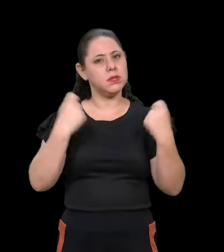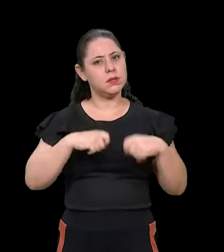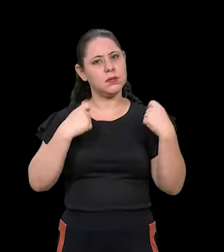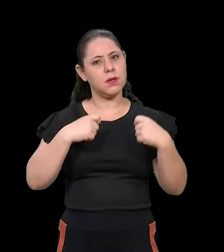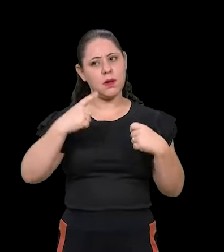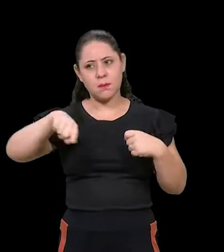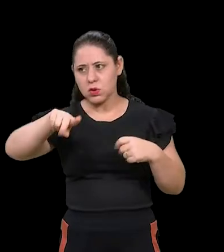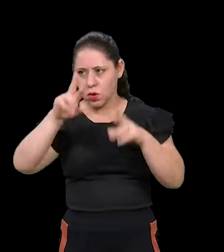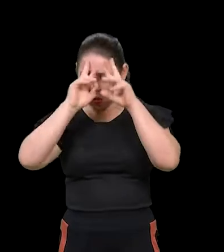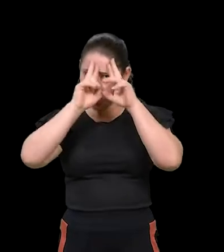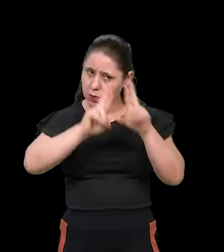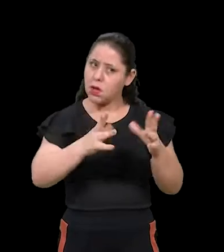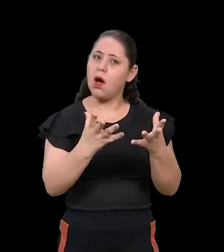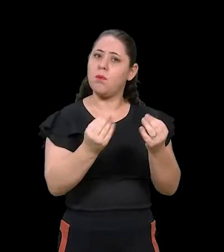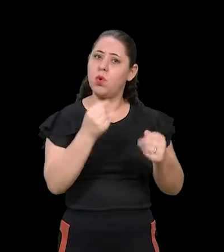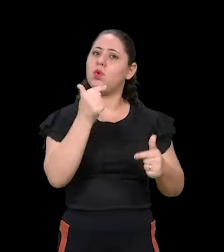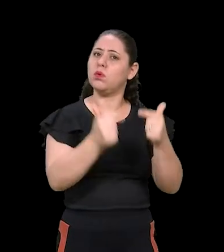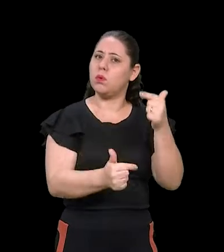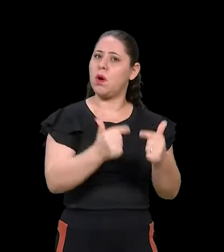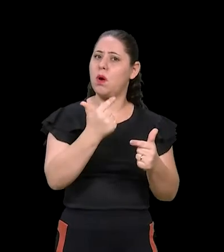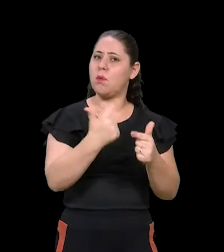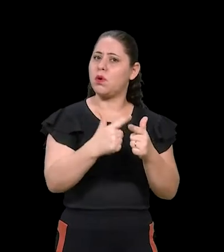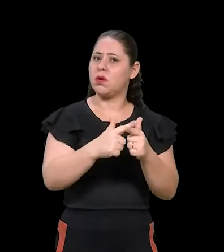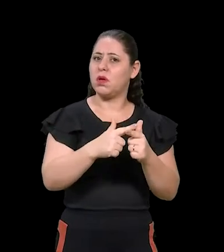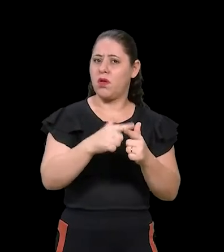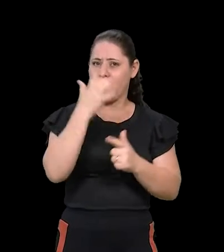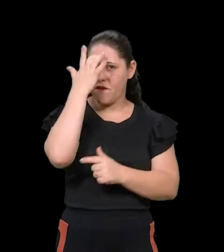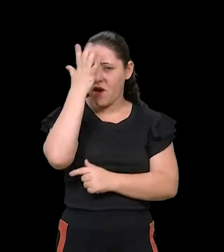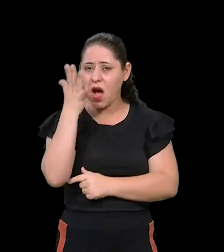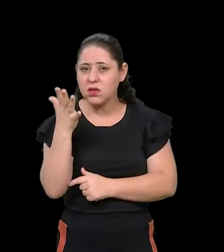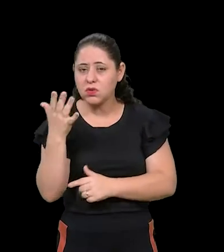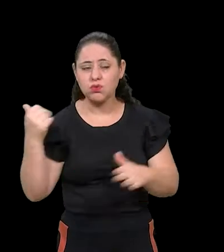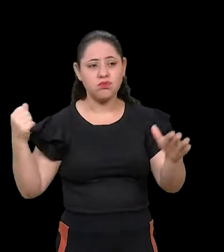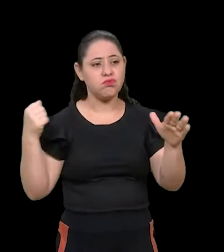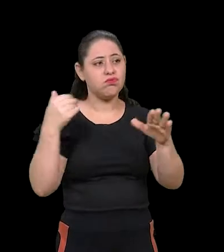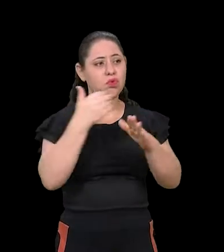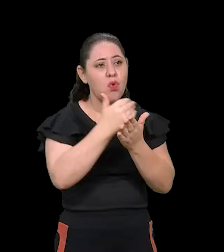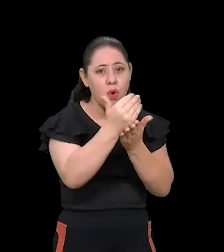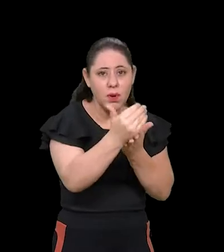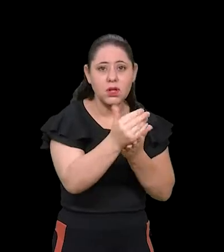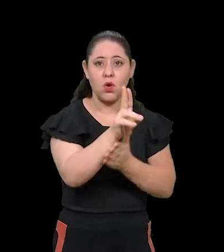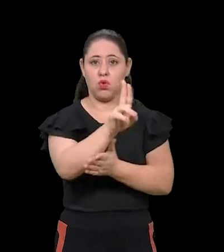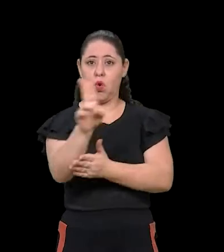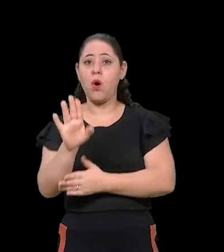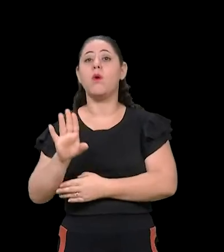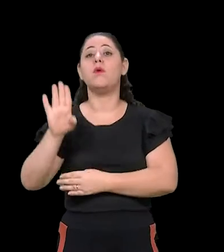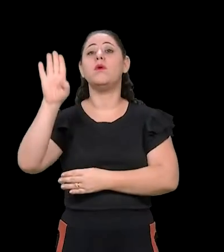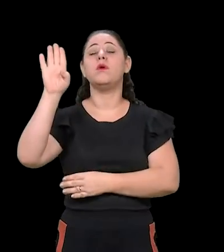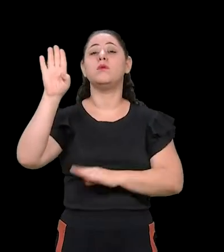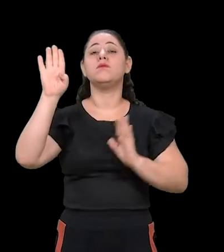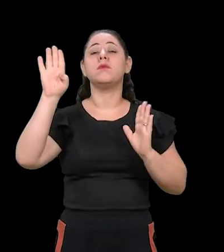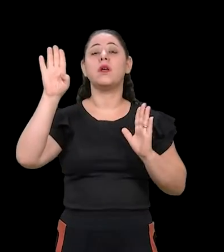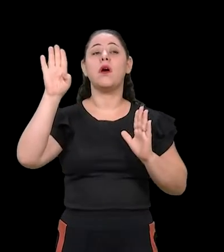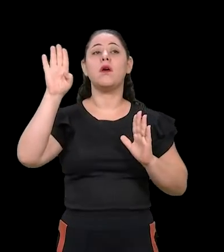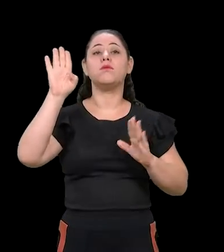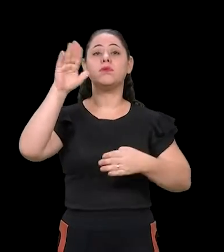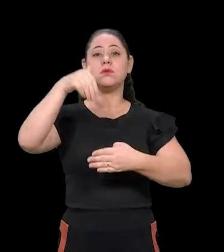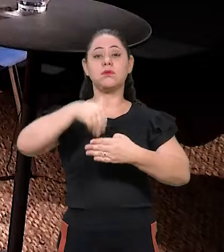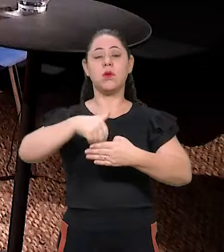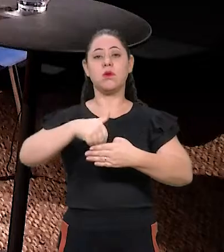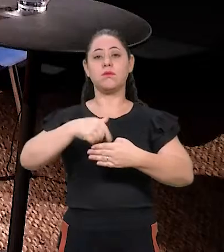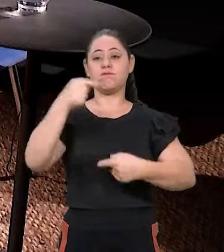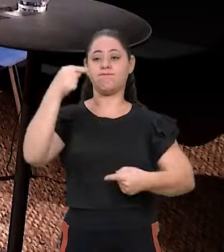deveriam até respeitar muito os políticos, porque não é fácil você entrar, colocar seu nome, disputar uma